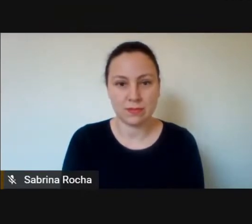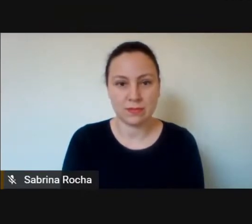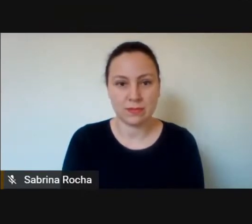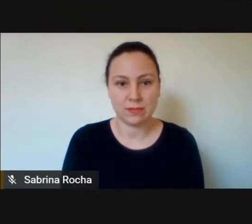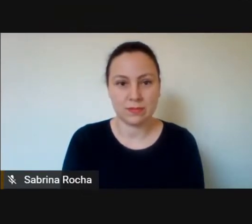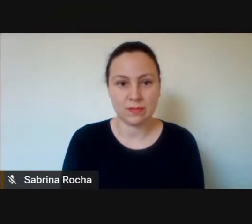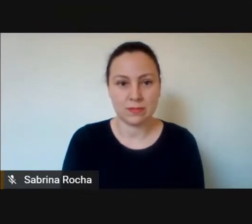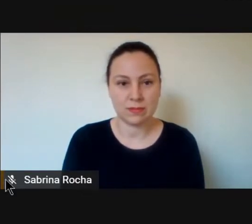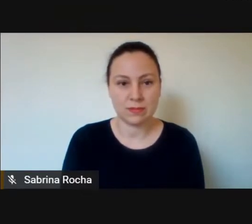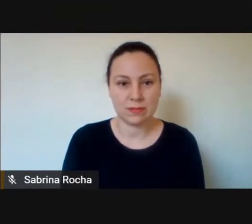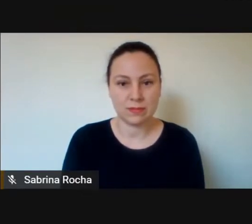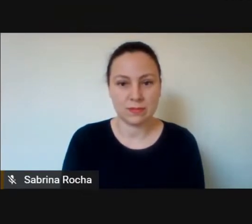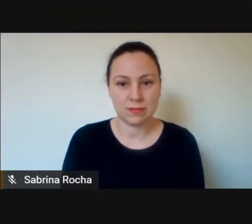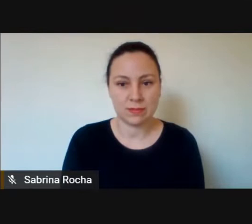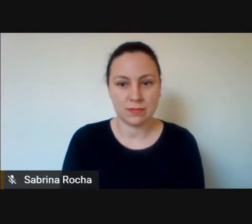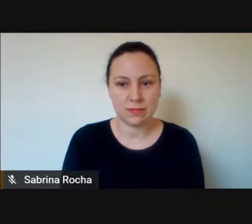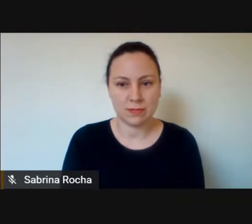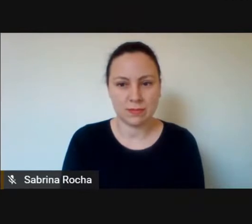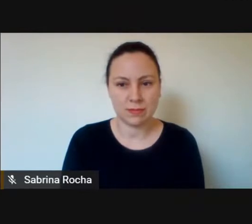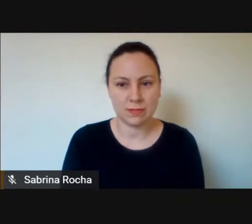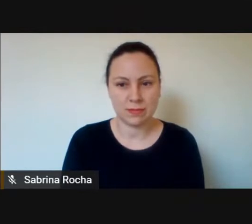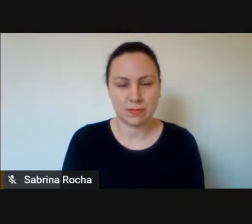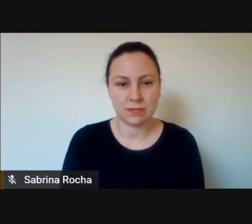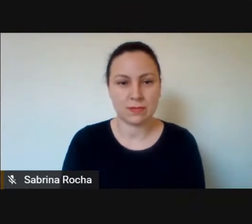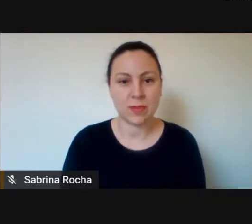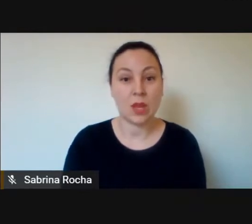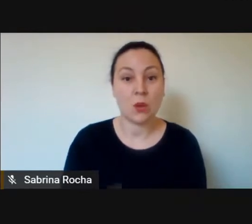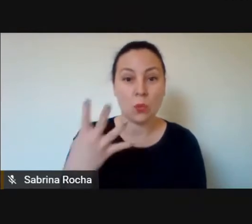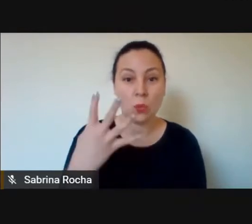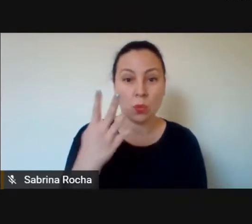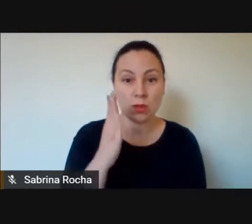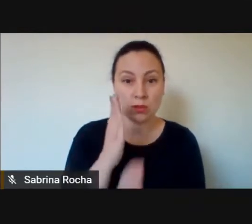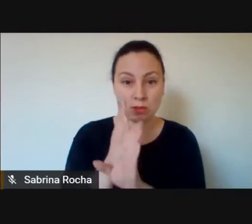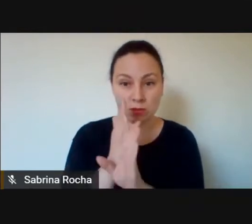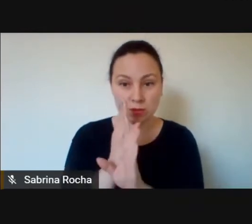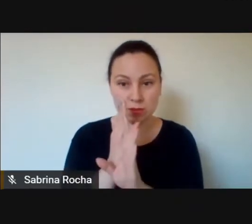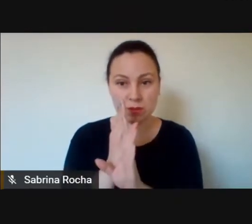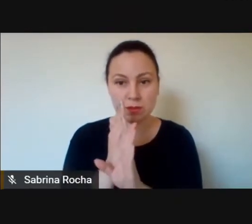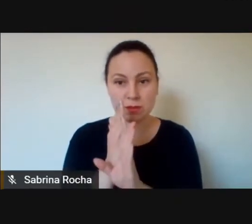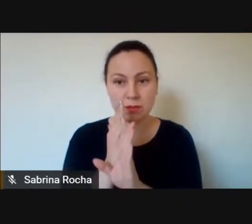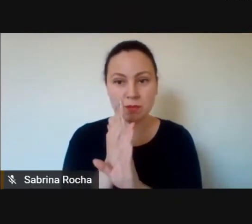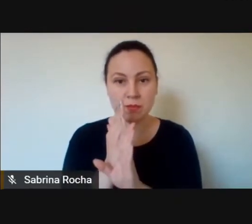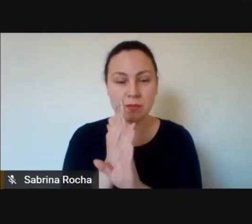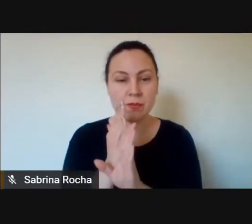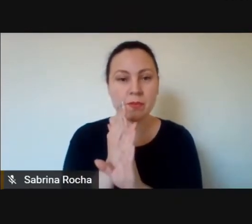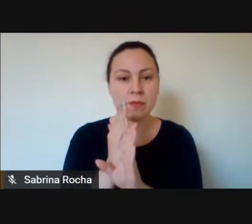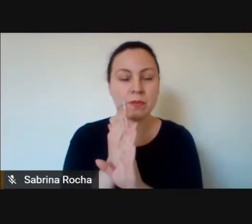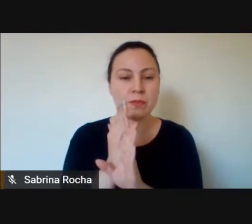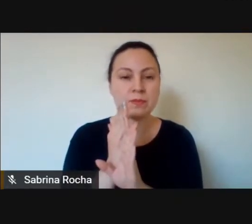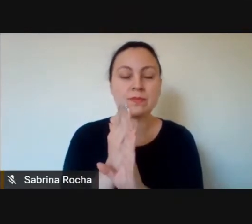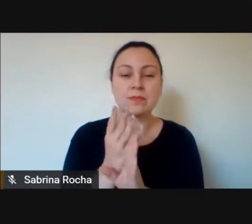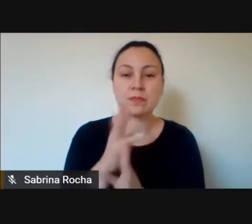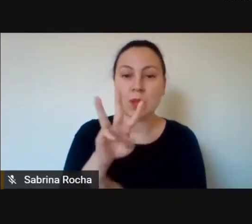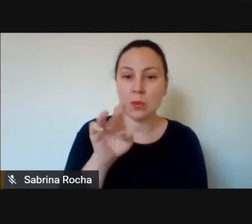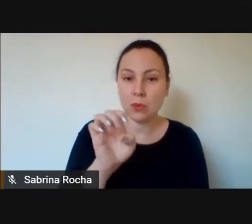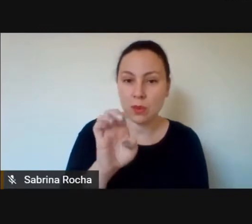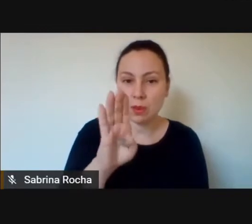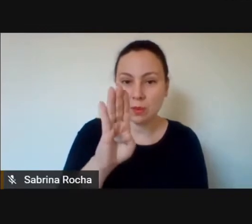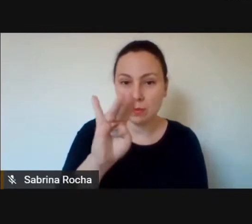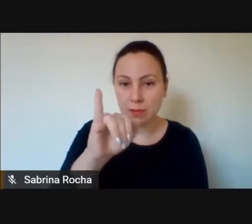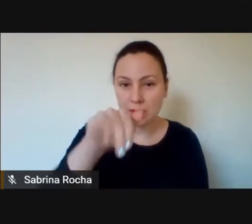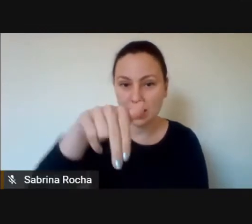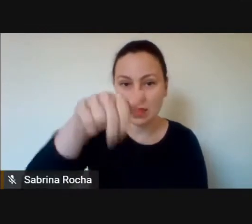Gente, lembrando aqui o seguinte, que esse é o quarto encontro, né, do webinário Conversa sobre Perguntas. Alguns de vocês já estão